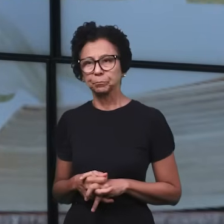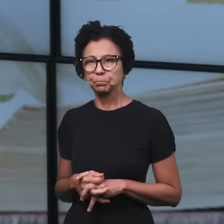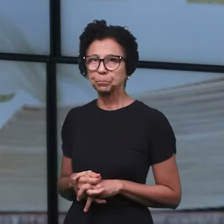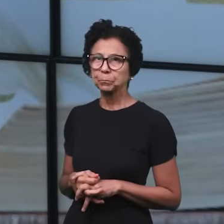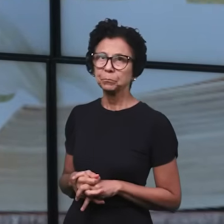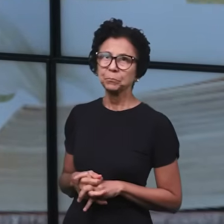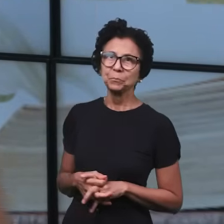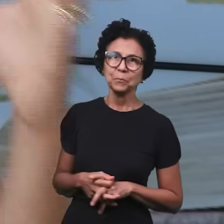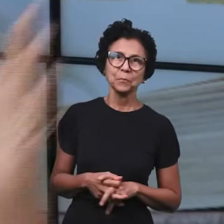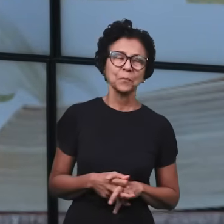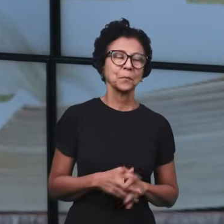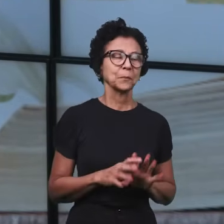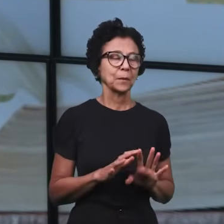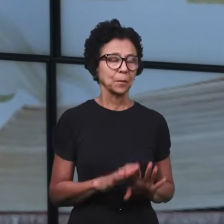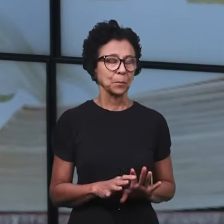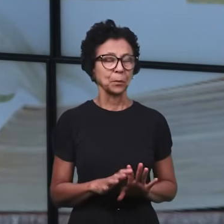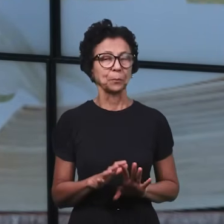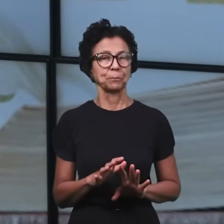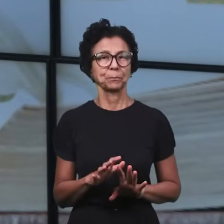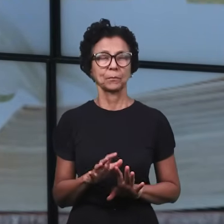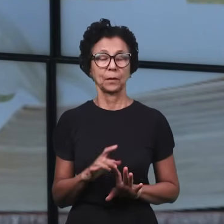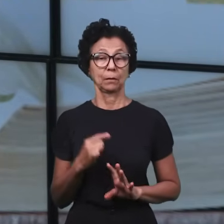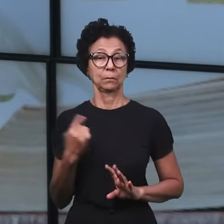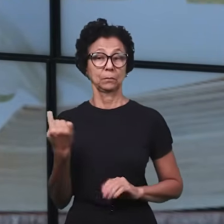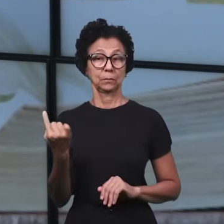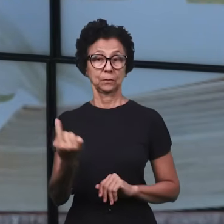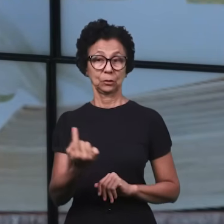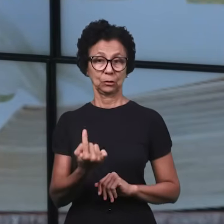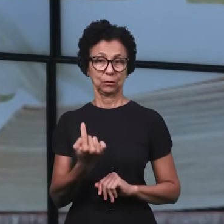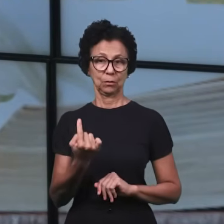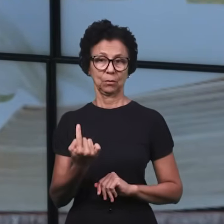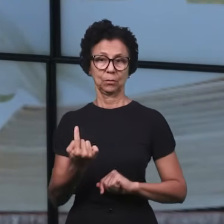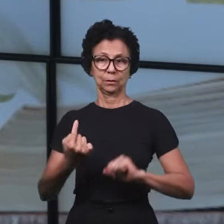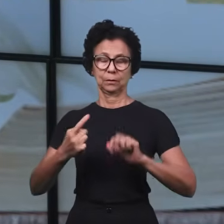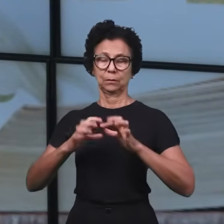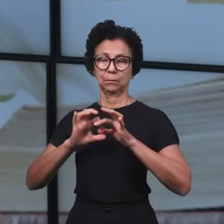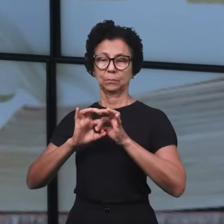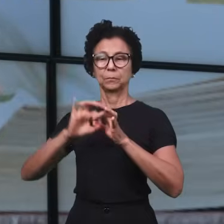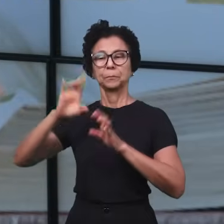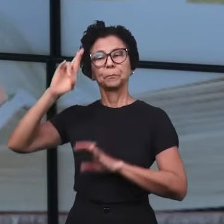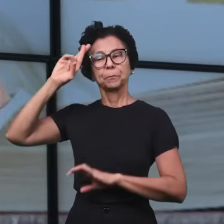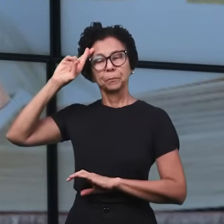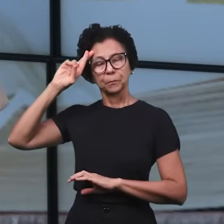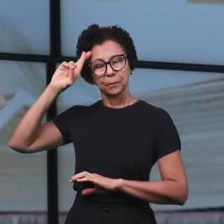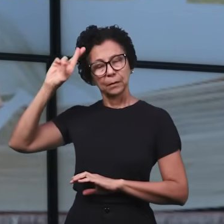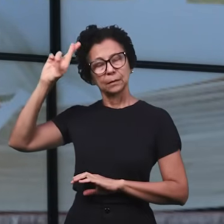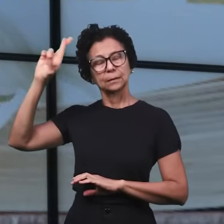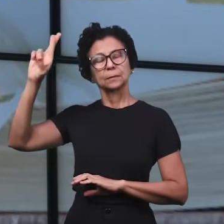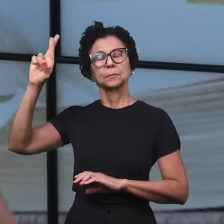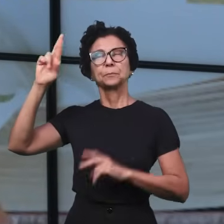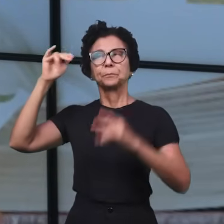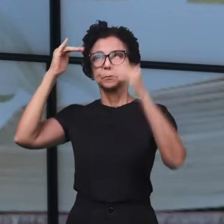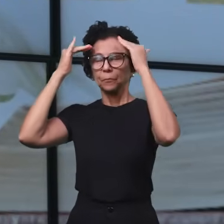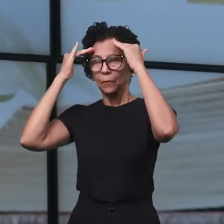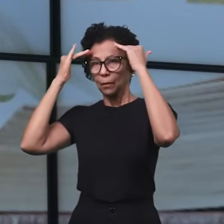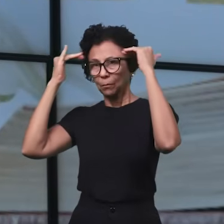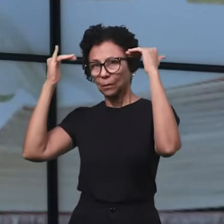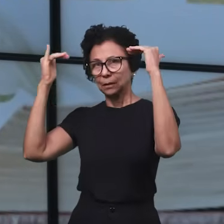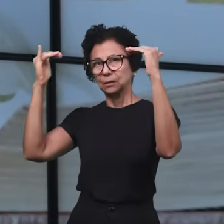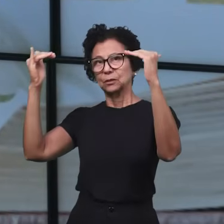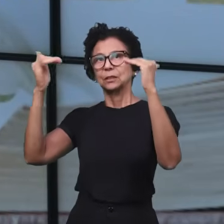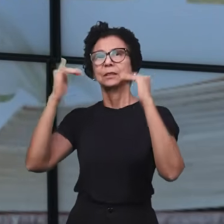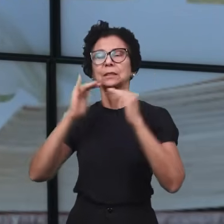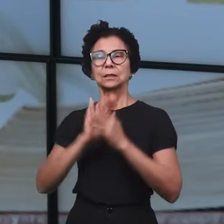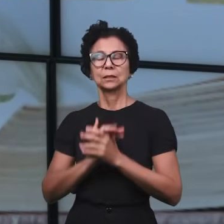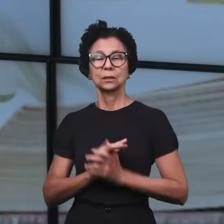as vezes nós vamos chegar sempre a essa conclusão. Quando nós estamos em comunhão com o Senhor, em obediência,